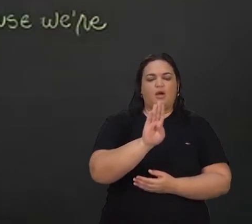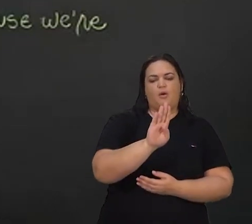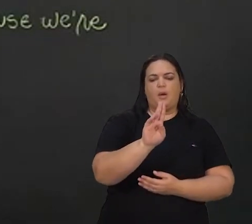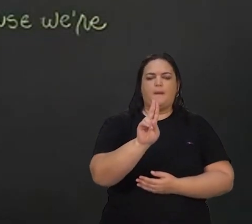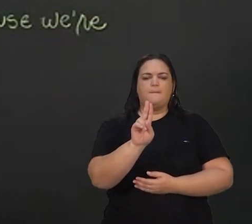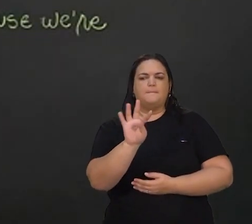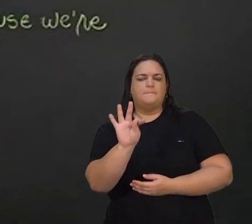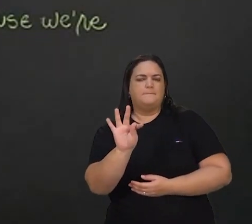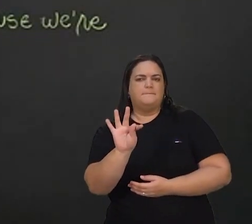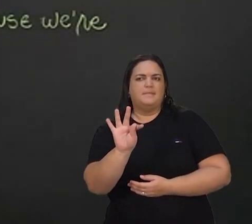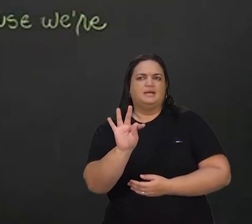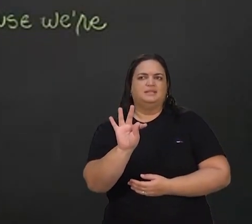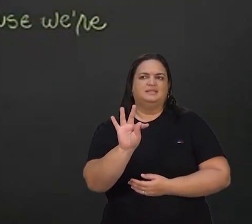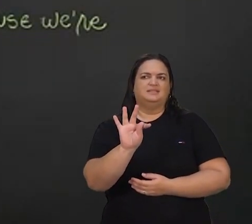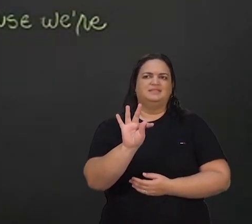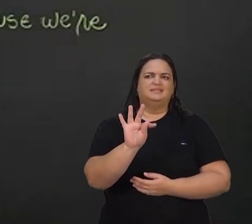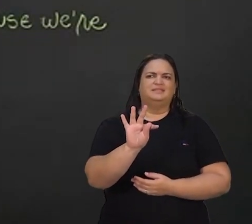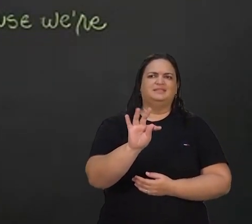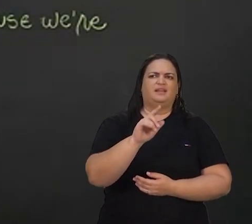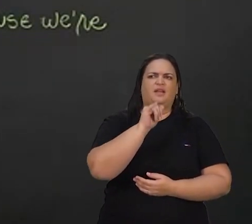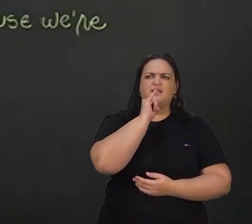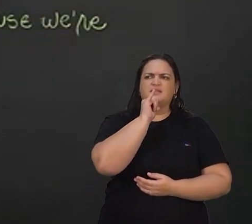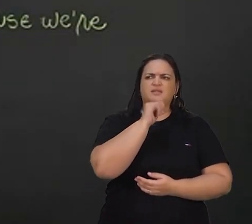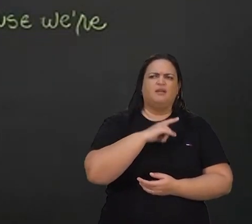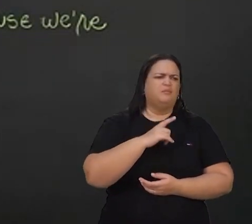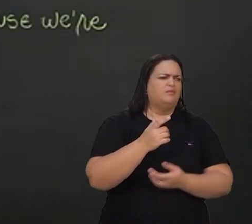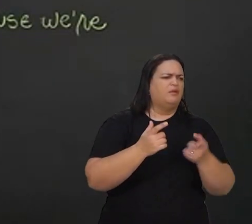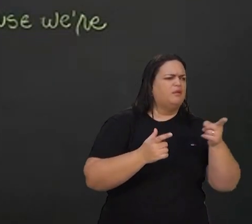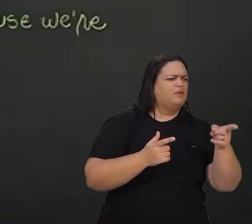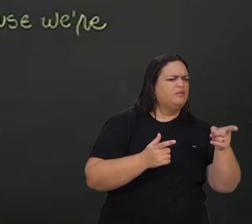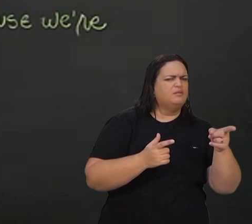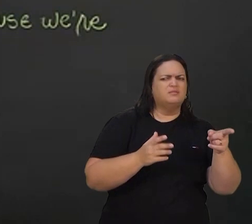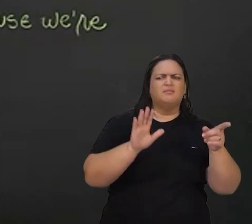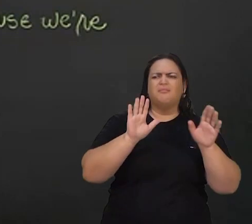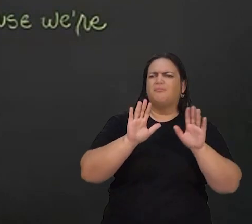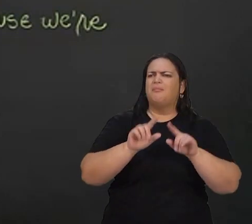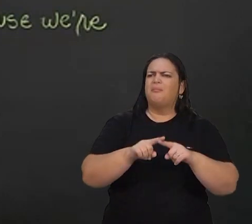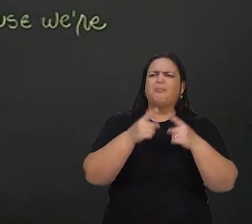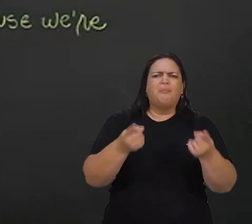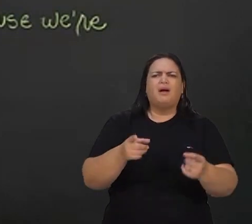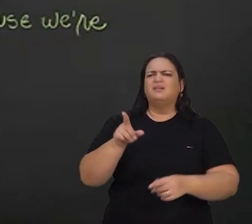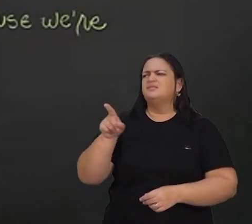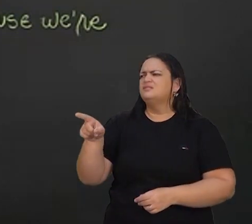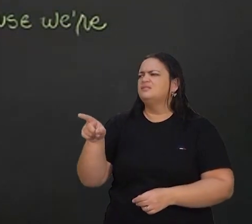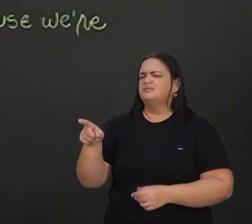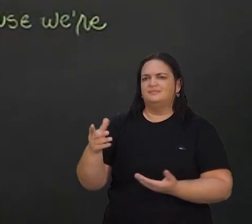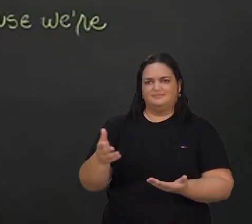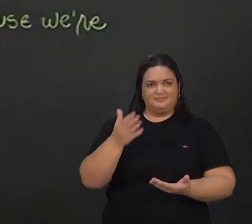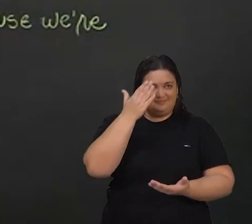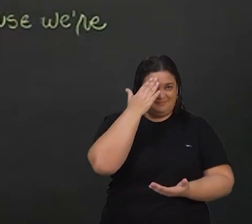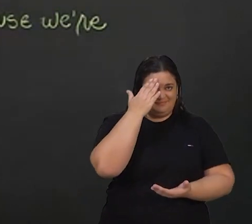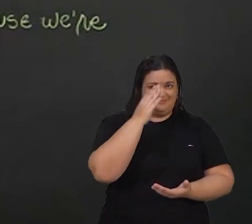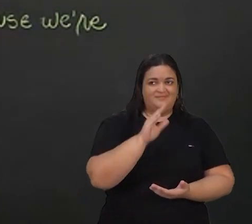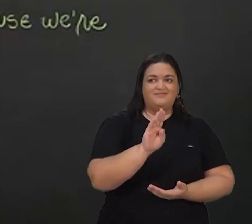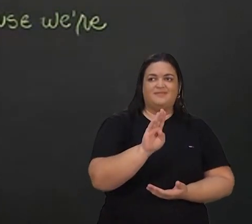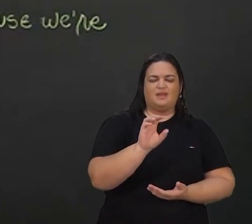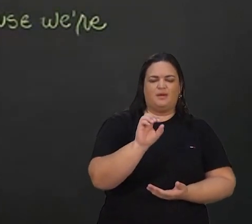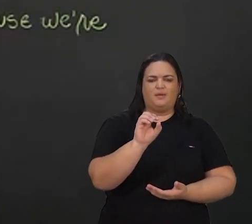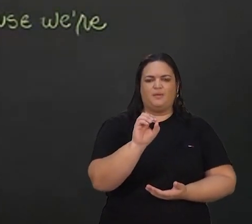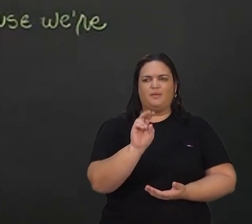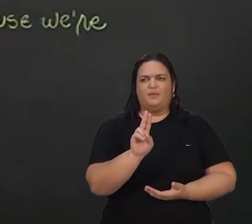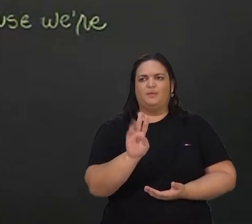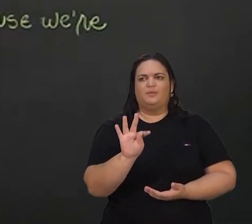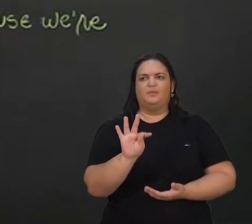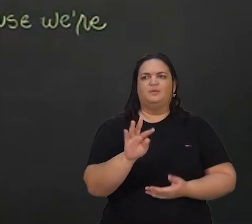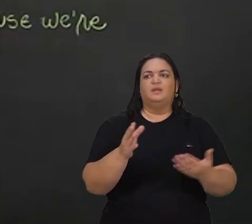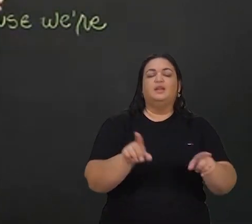but, duas ideias contrastando e ele unindo. It was a long trip. So, então,